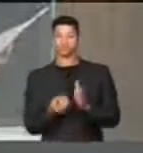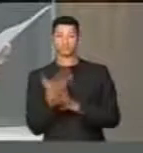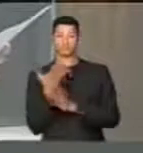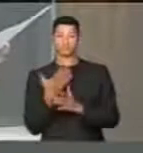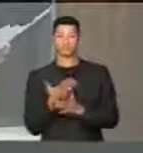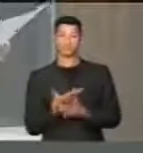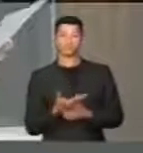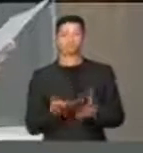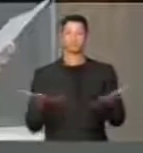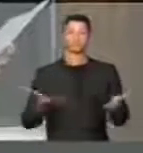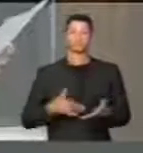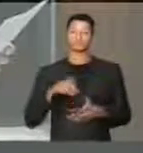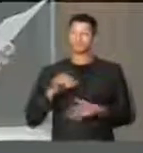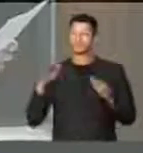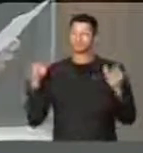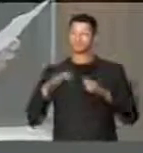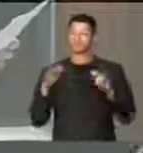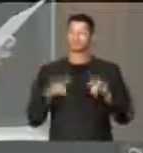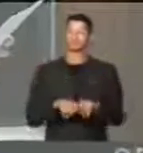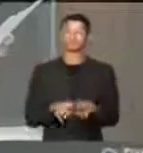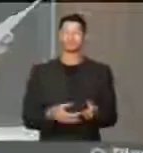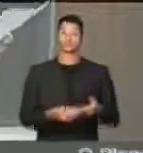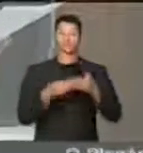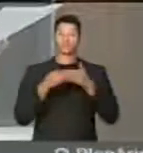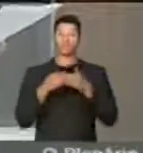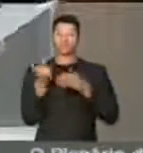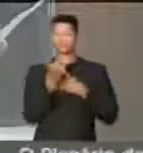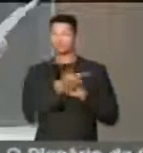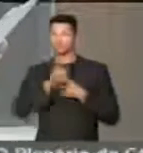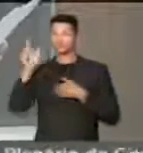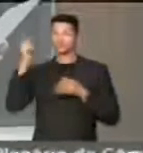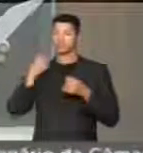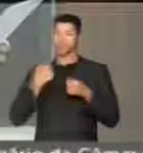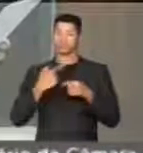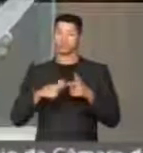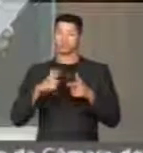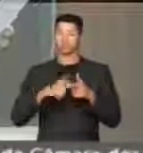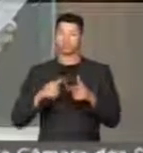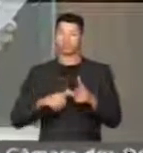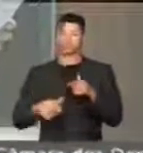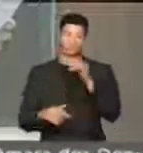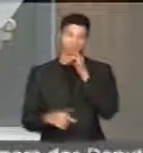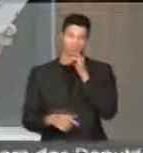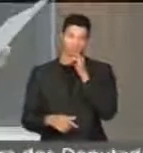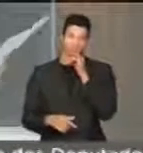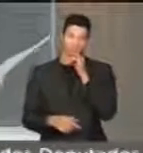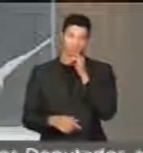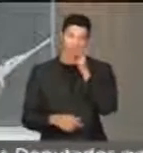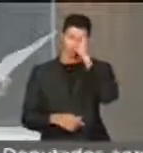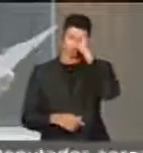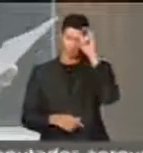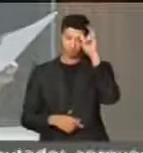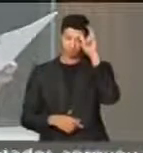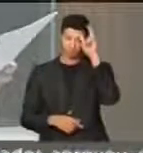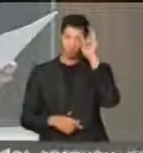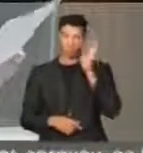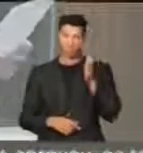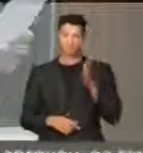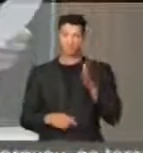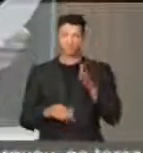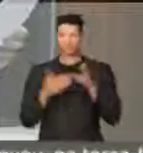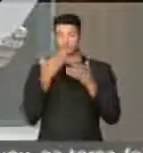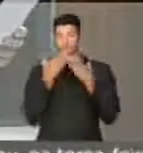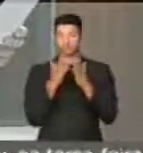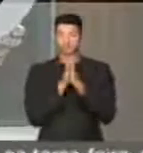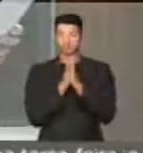plantado. E essas chuvas também trouxeram outros tantos problemas. Por exemplo, os prefeitos estão